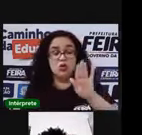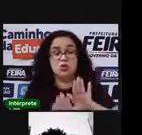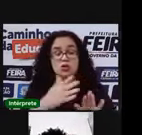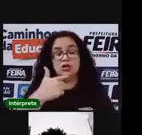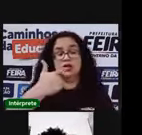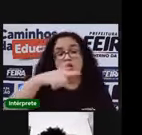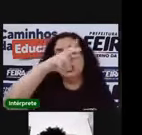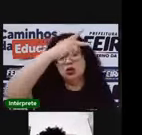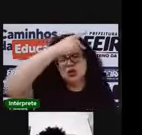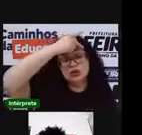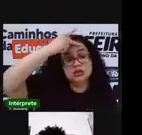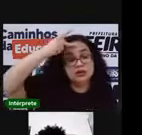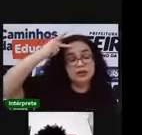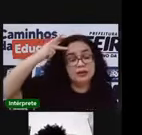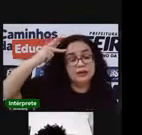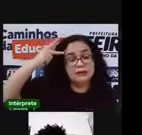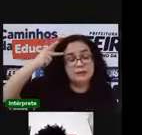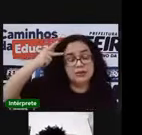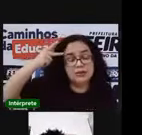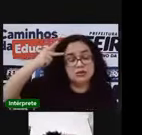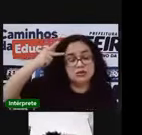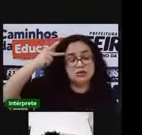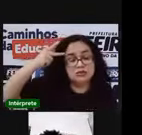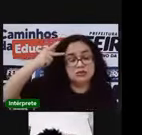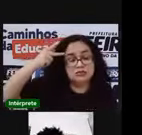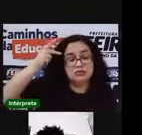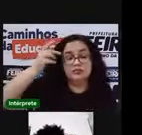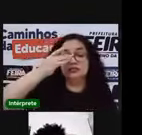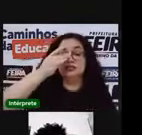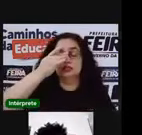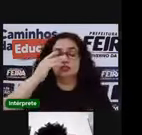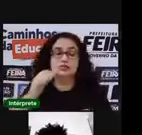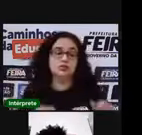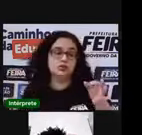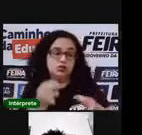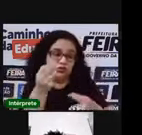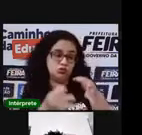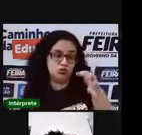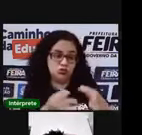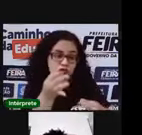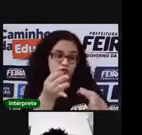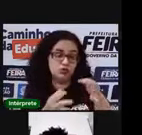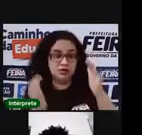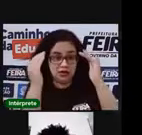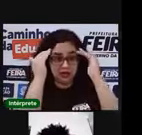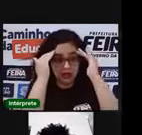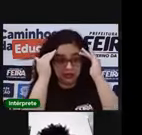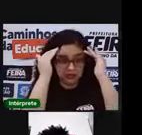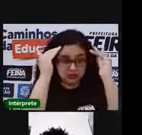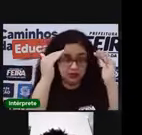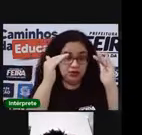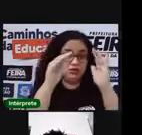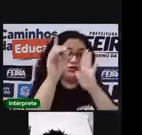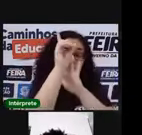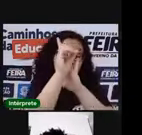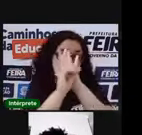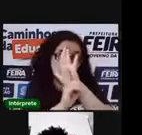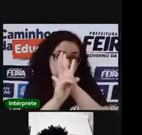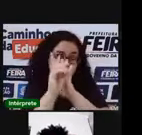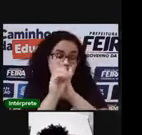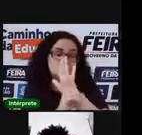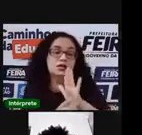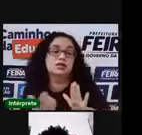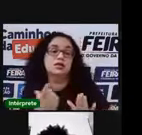se relacionar com o outro de forma justa, respeitando os direitos, garantindo